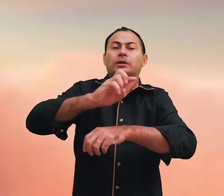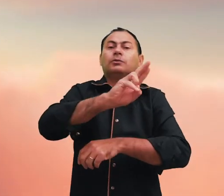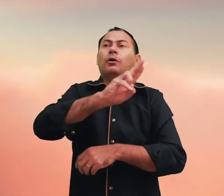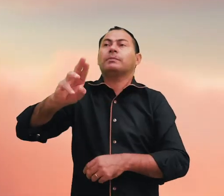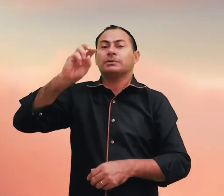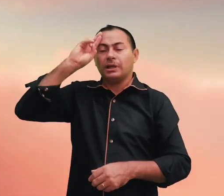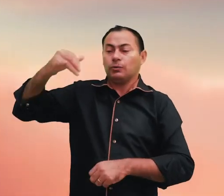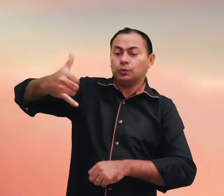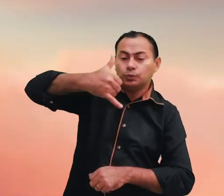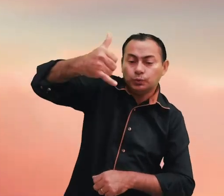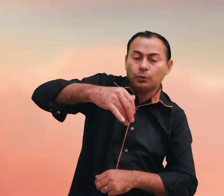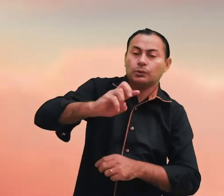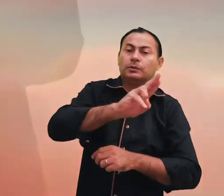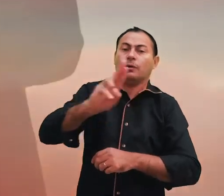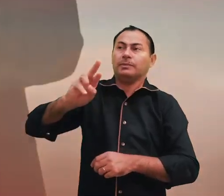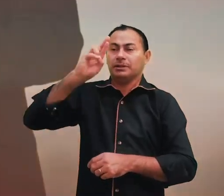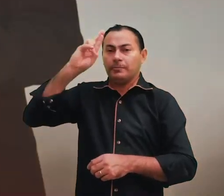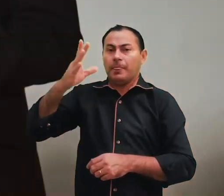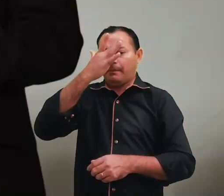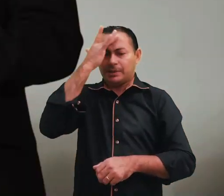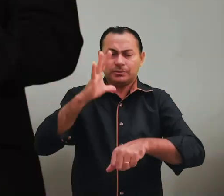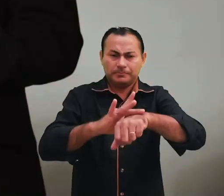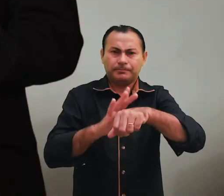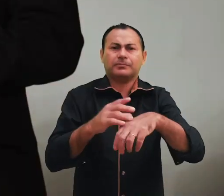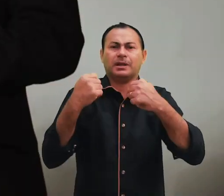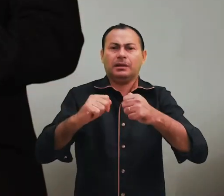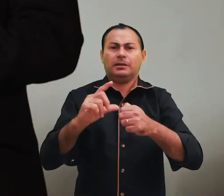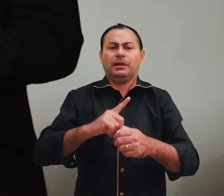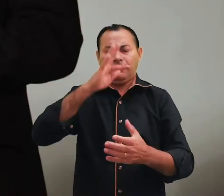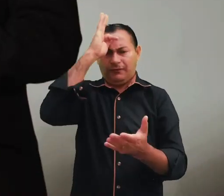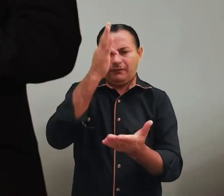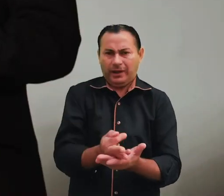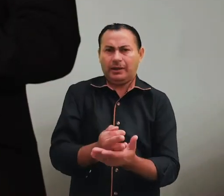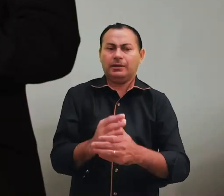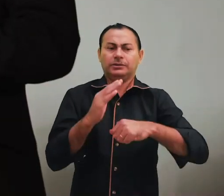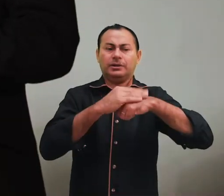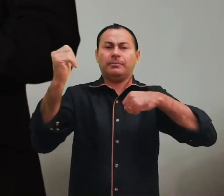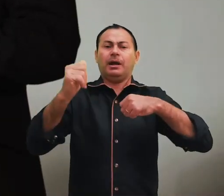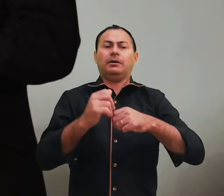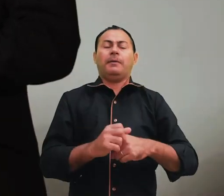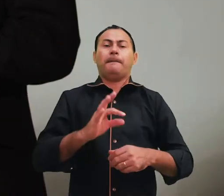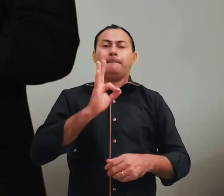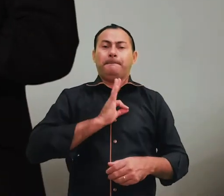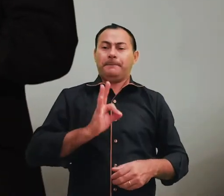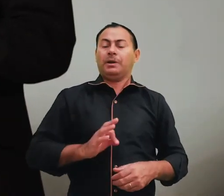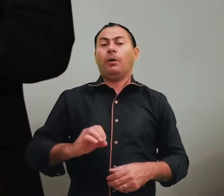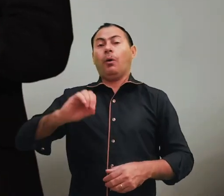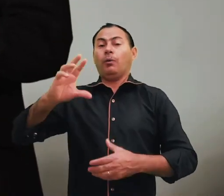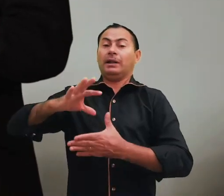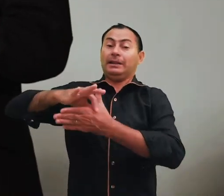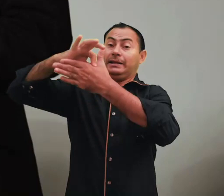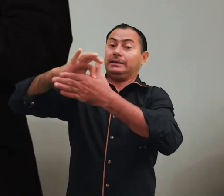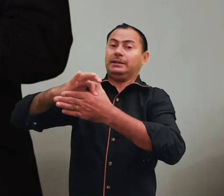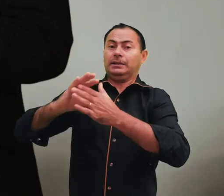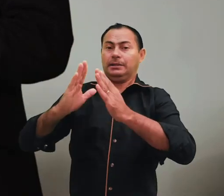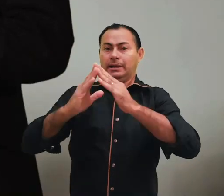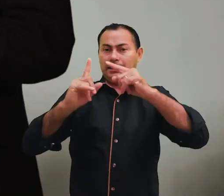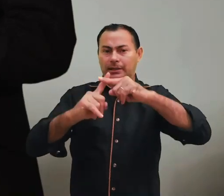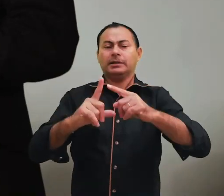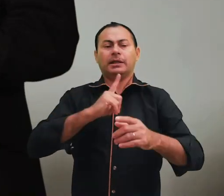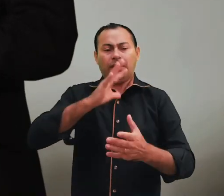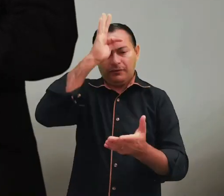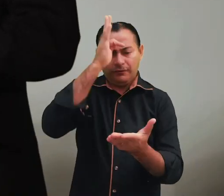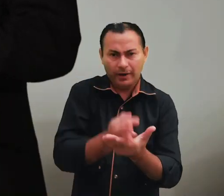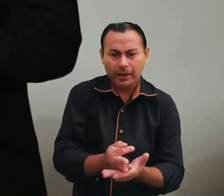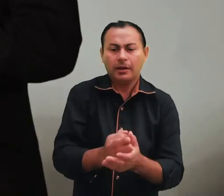do Senhor. A pessoa que está doente deve ter fé suficiente para chamar os presbíteros ou líderes da igreja, que também devem ter